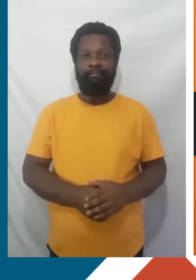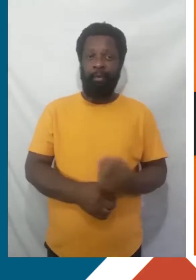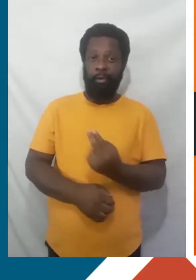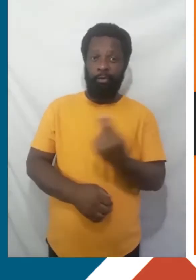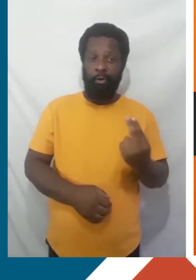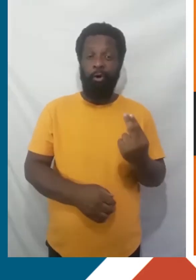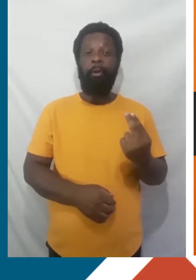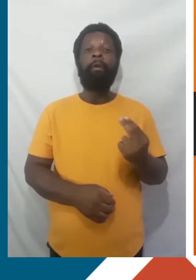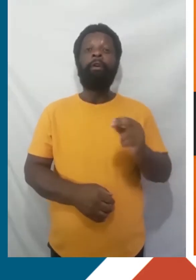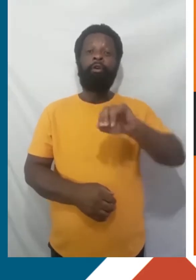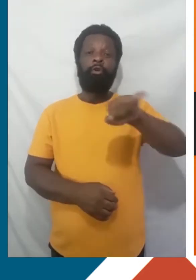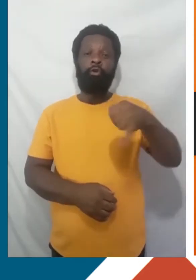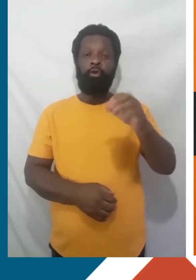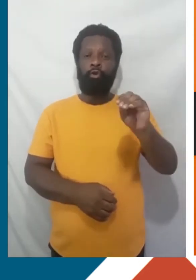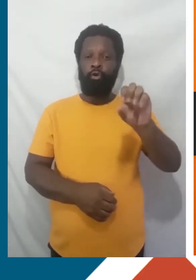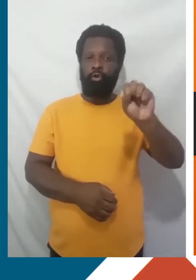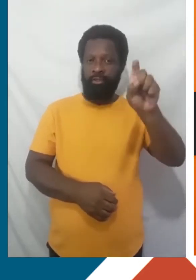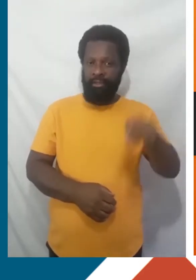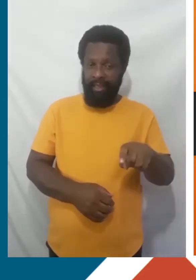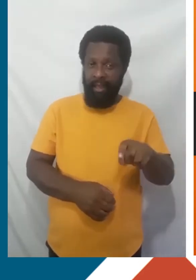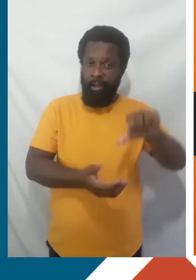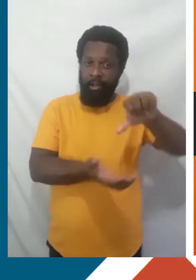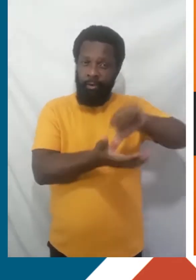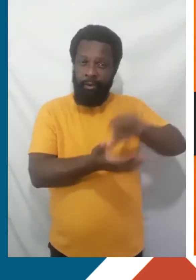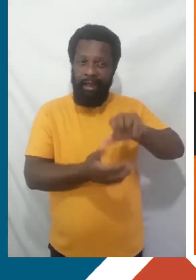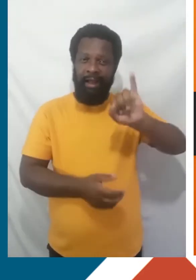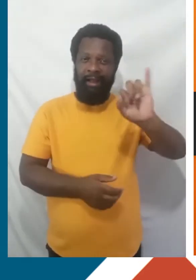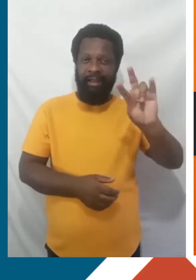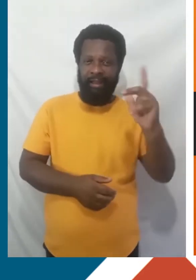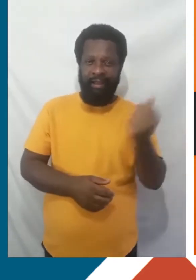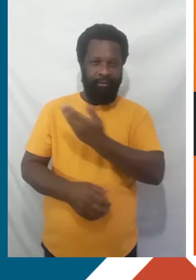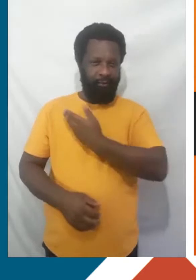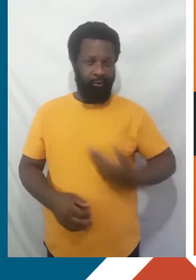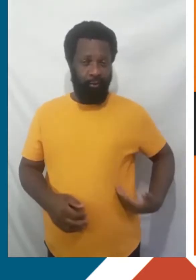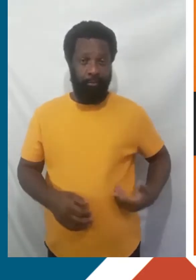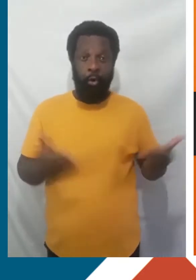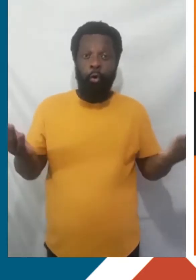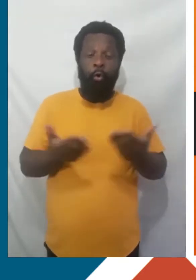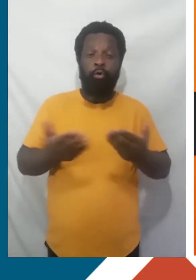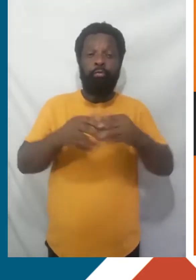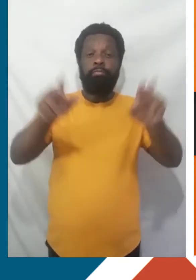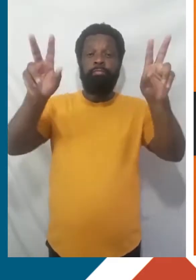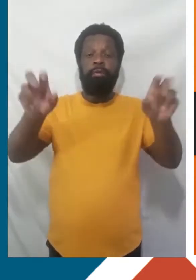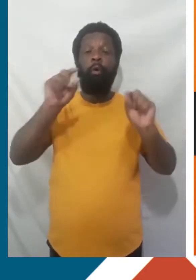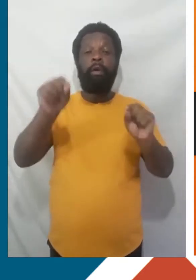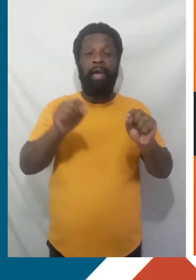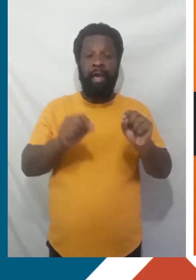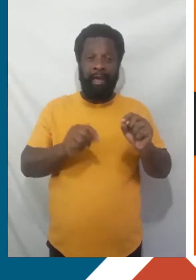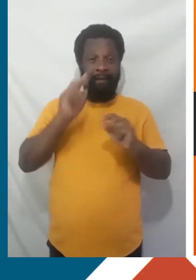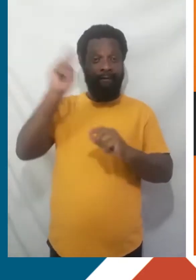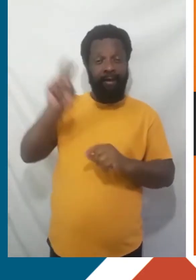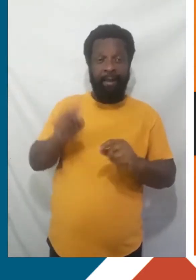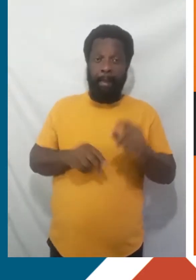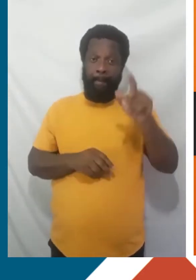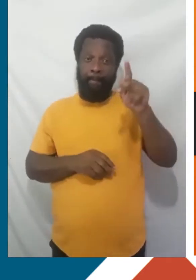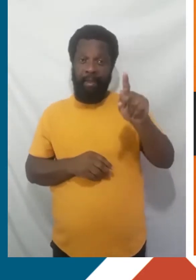Olá, eu sou o mediador José Valentim, do Polo da Ilha do Governador, e hoje irei falar sobre o princípio